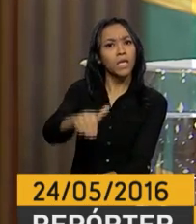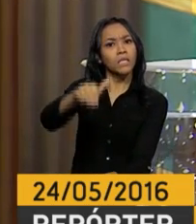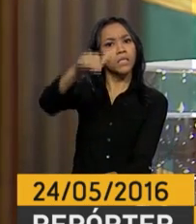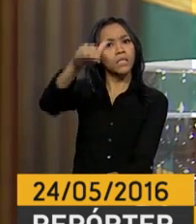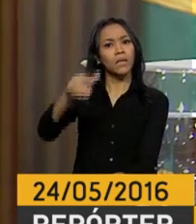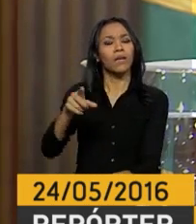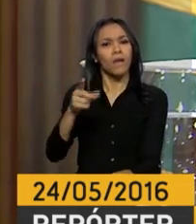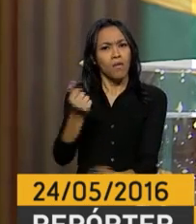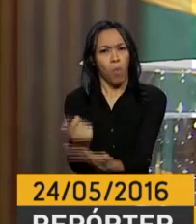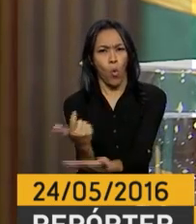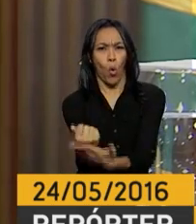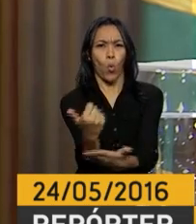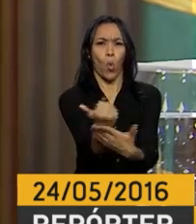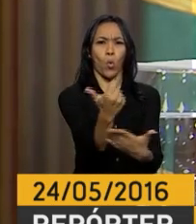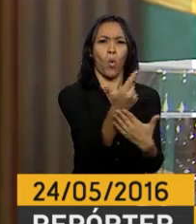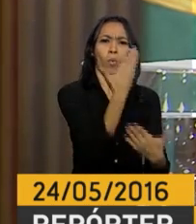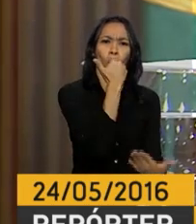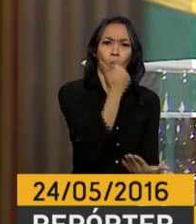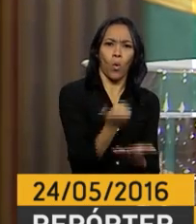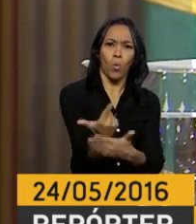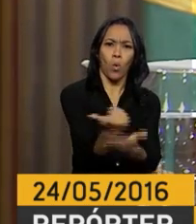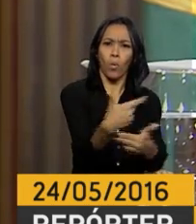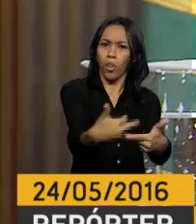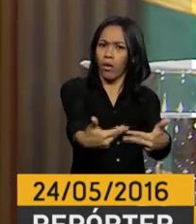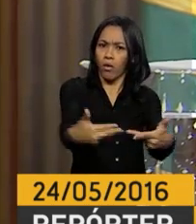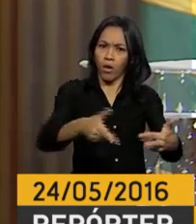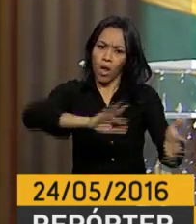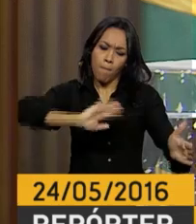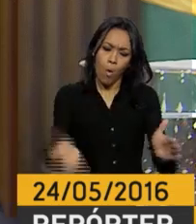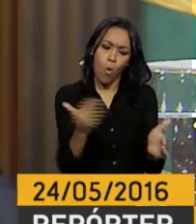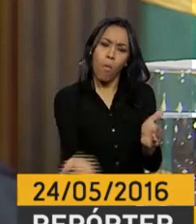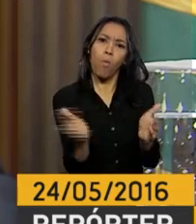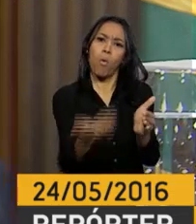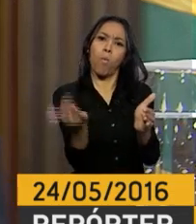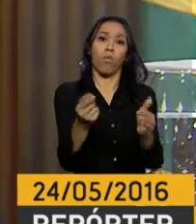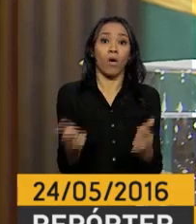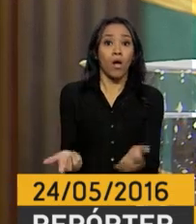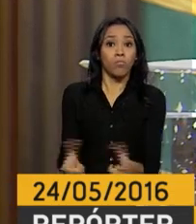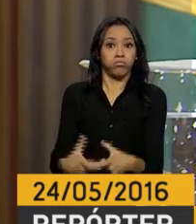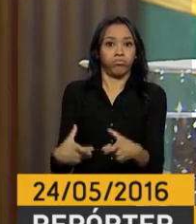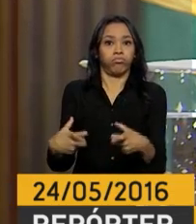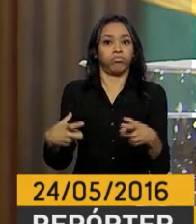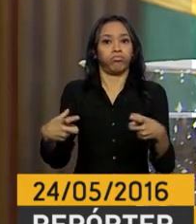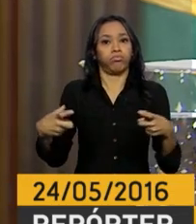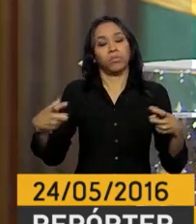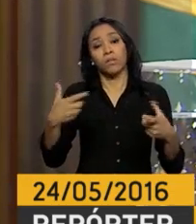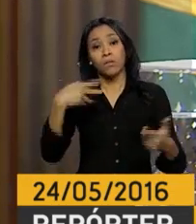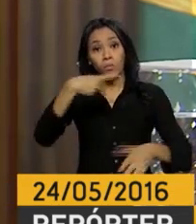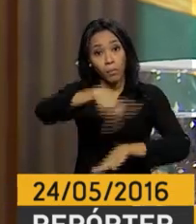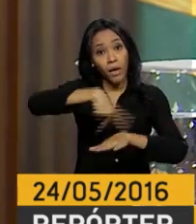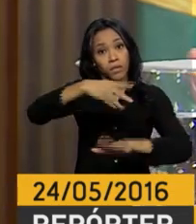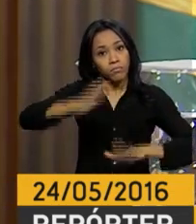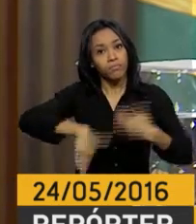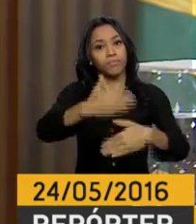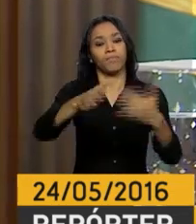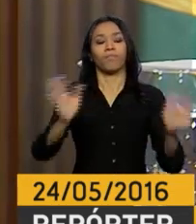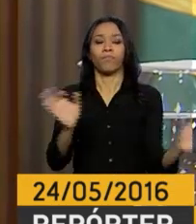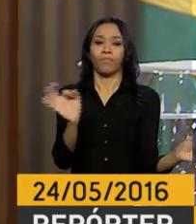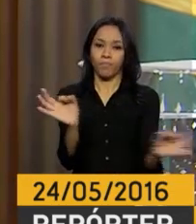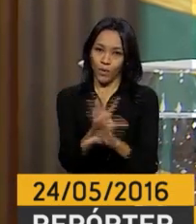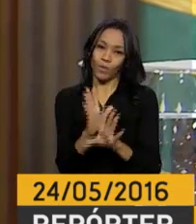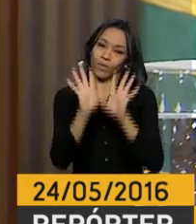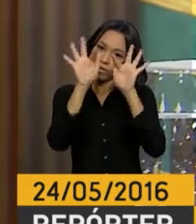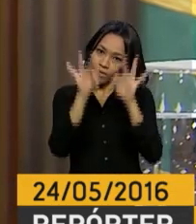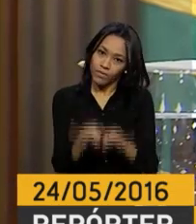maior consumo, teremos, em consequência, maior produção. Enfim, traremos o crescimento do país. Muito bem, agora encerro mesmo